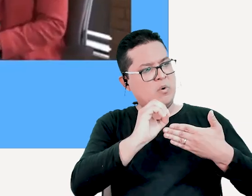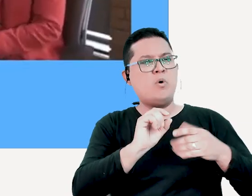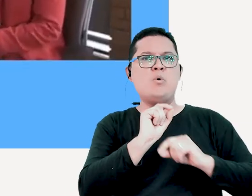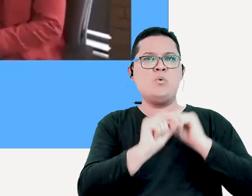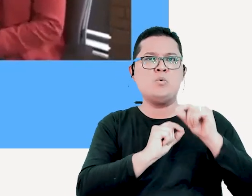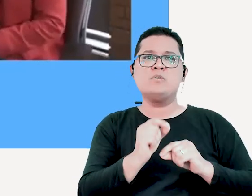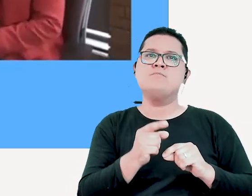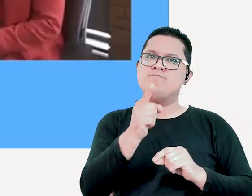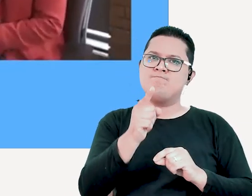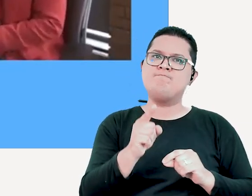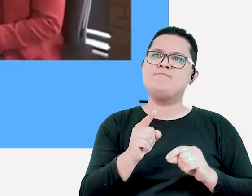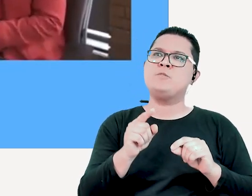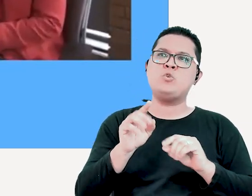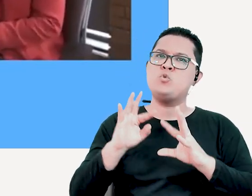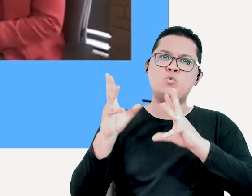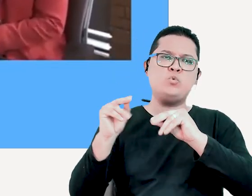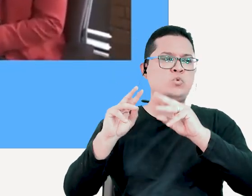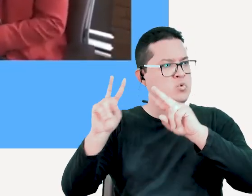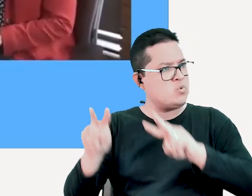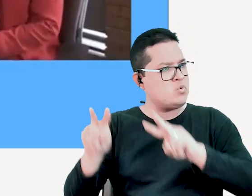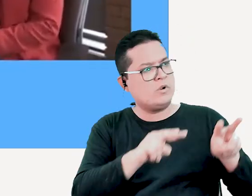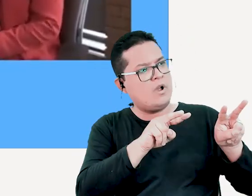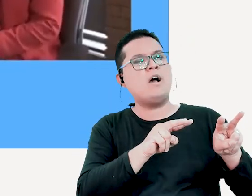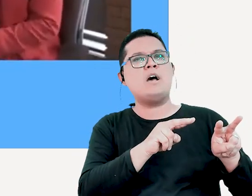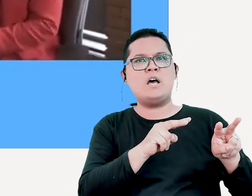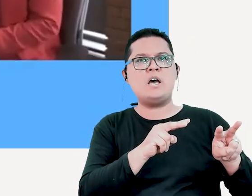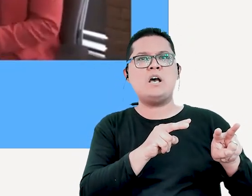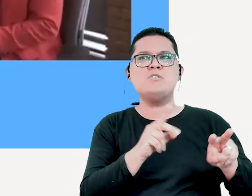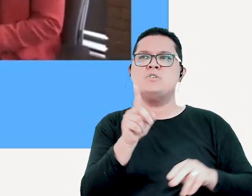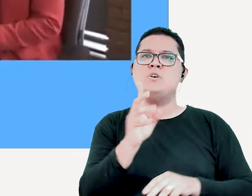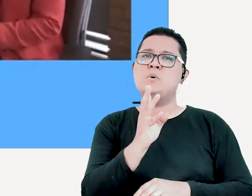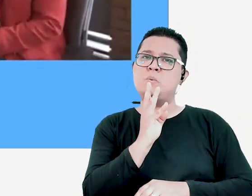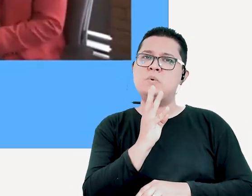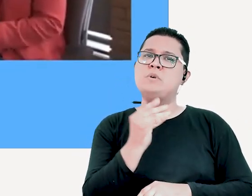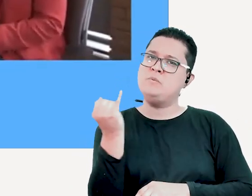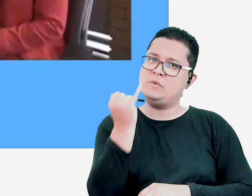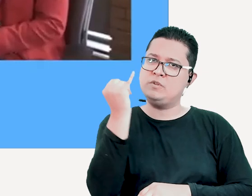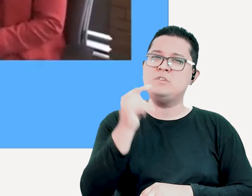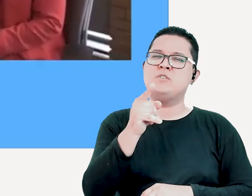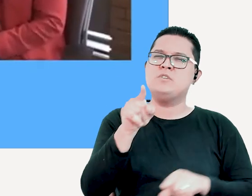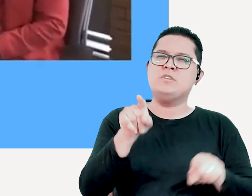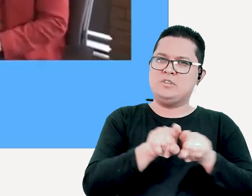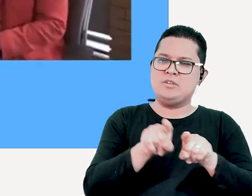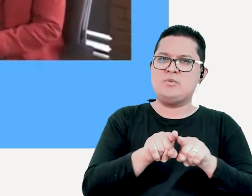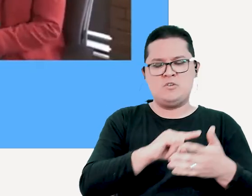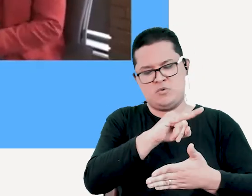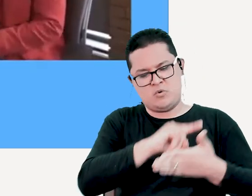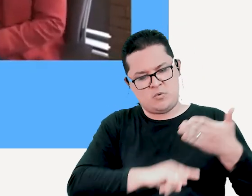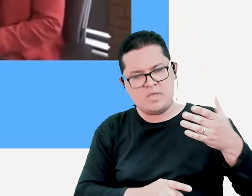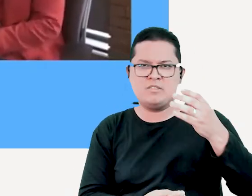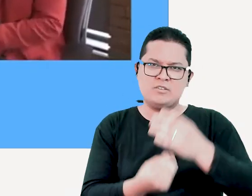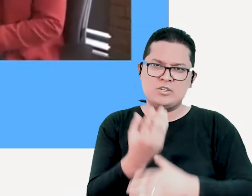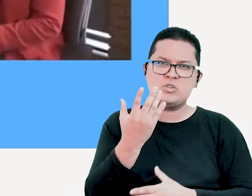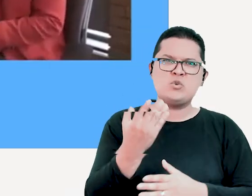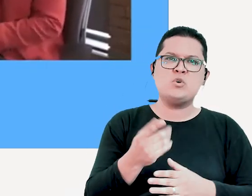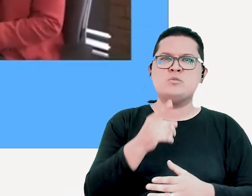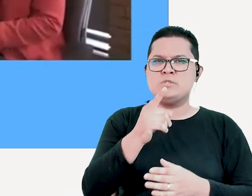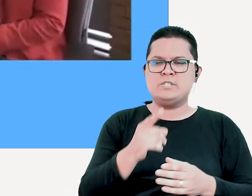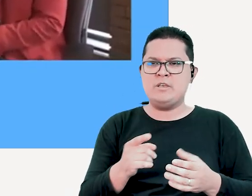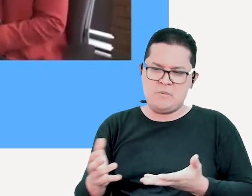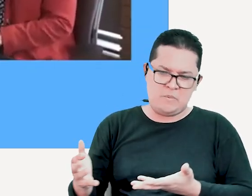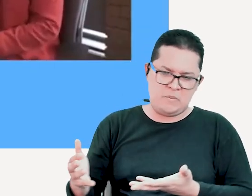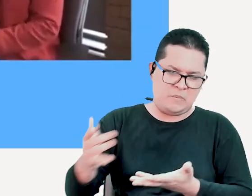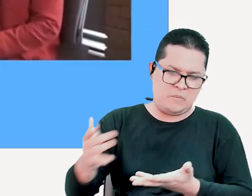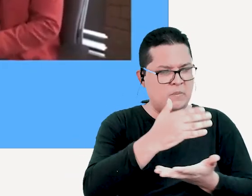gente fizer todos esses ajustes, né, todas essas documentações, juntar tudo em uma única fonte da verdade,